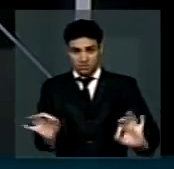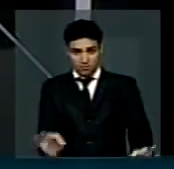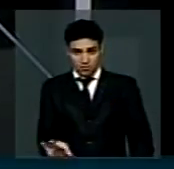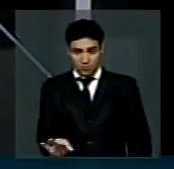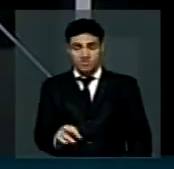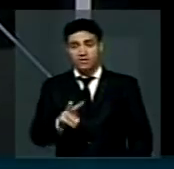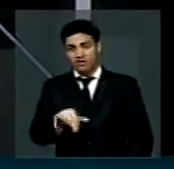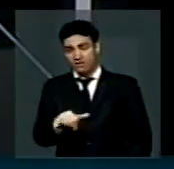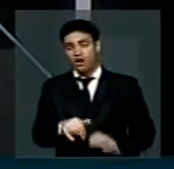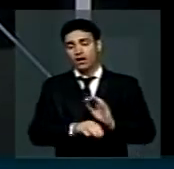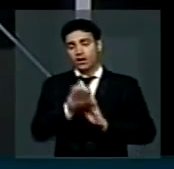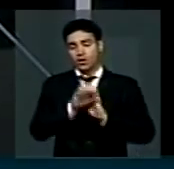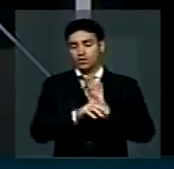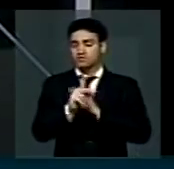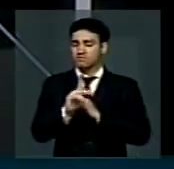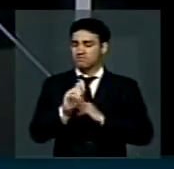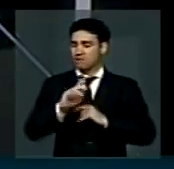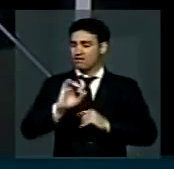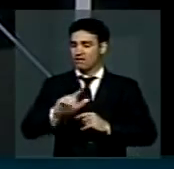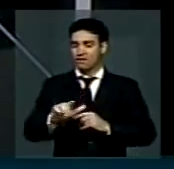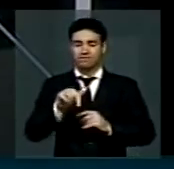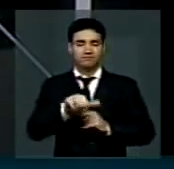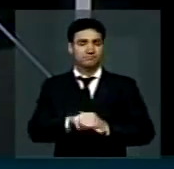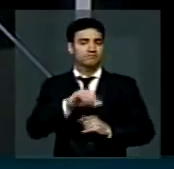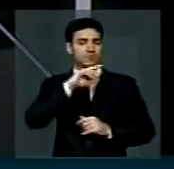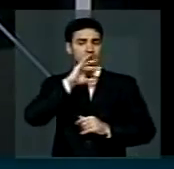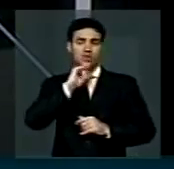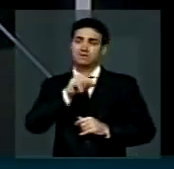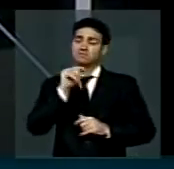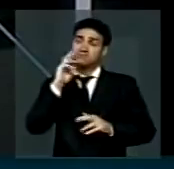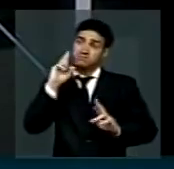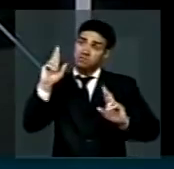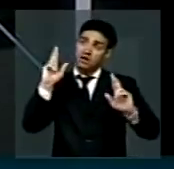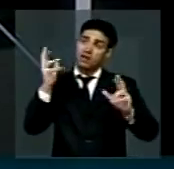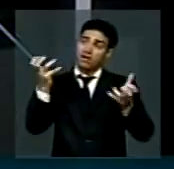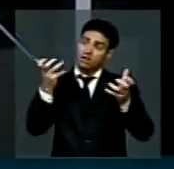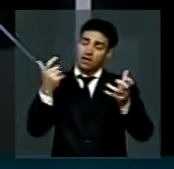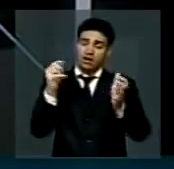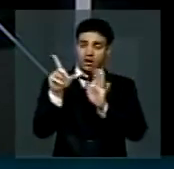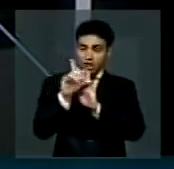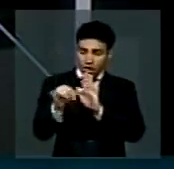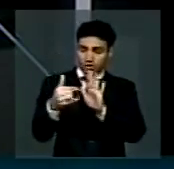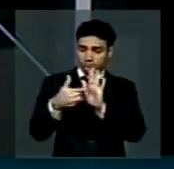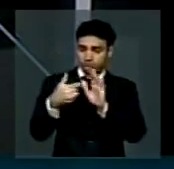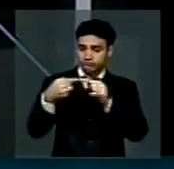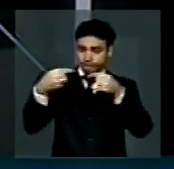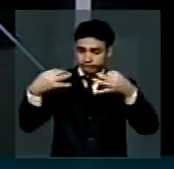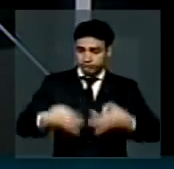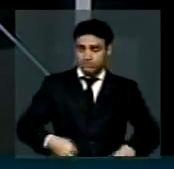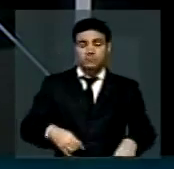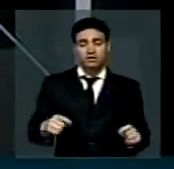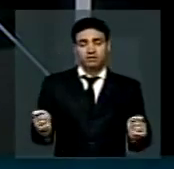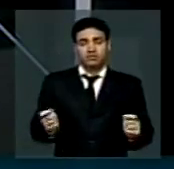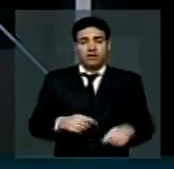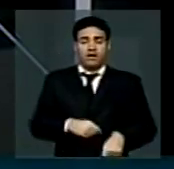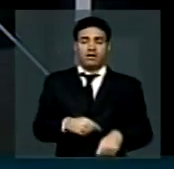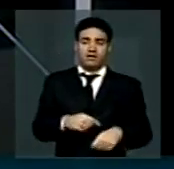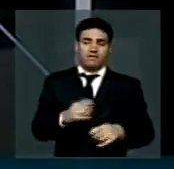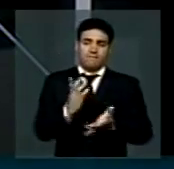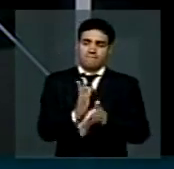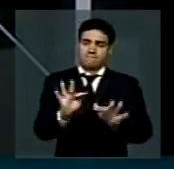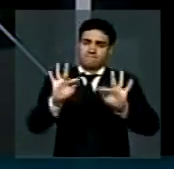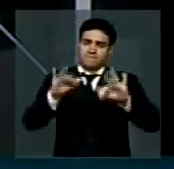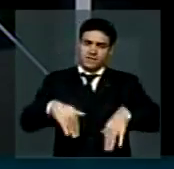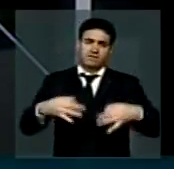teremos um Código Penal muito aquém do que espera para uma legislação que realmente combata